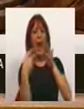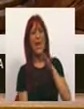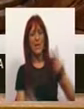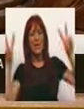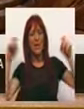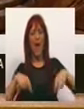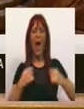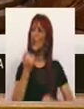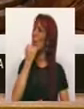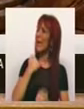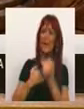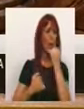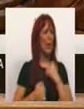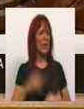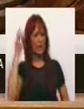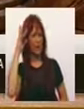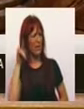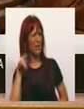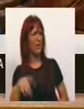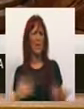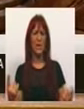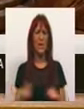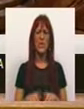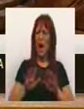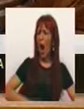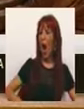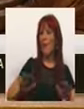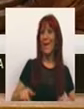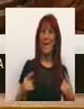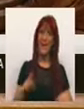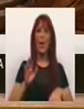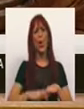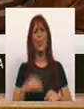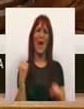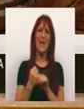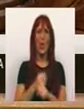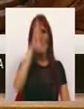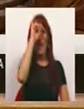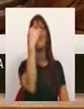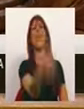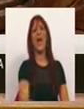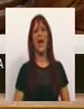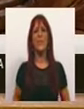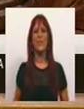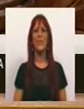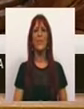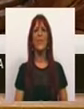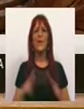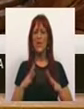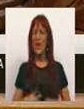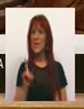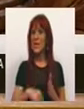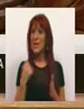autossatisfação promessa de que acalme a se deve à ação do governo e oposição em sempre